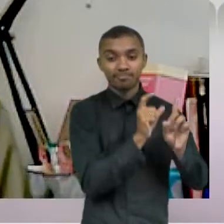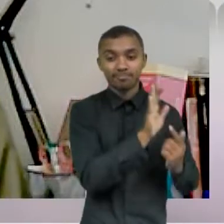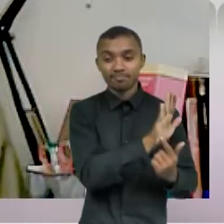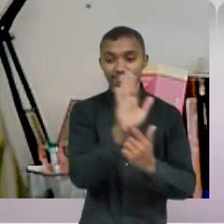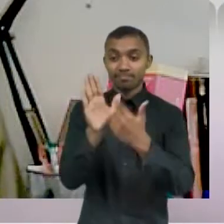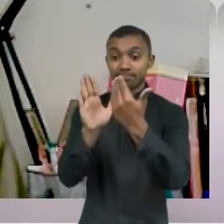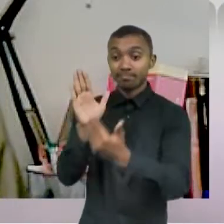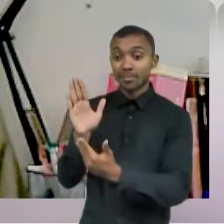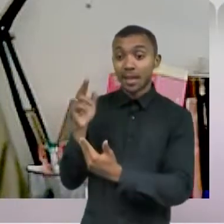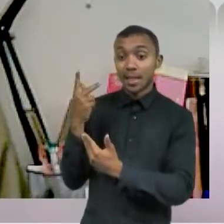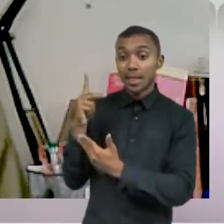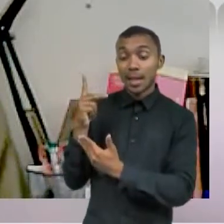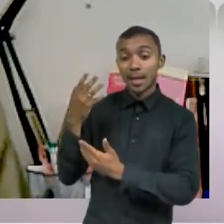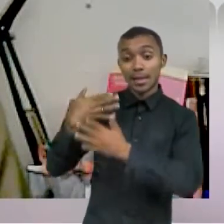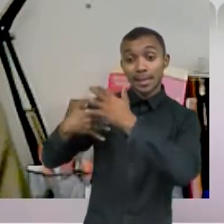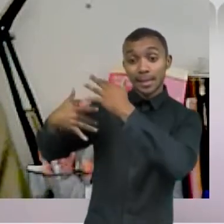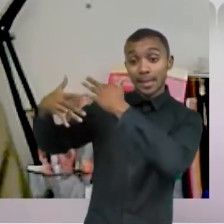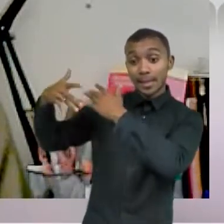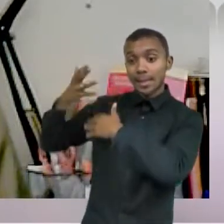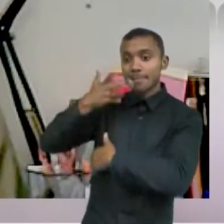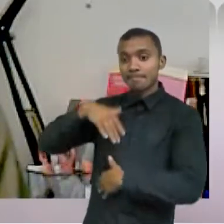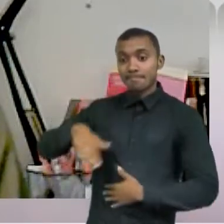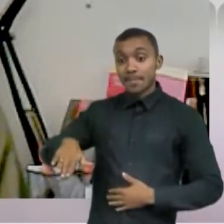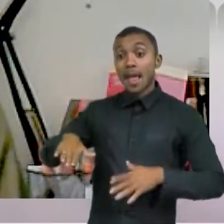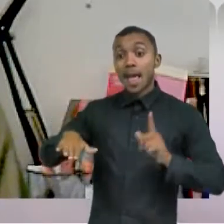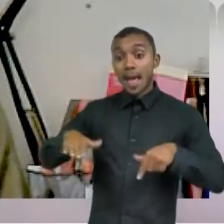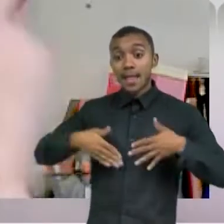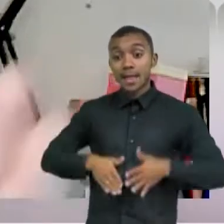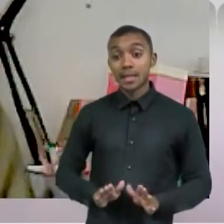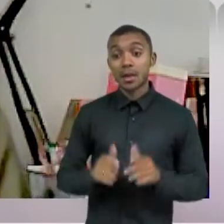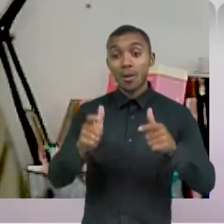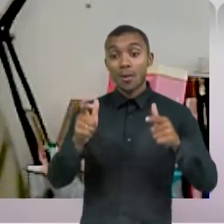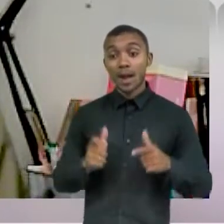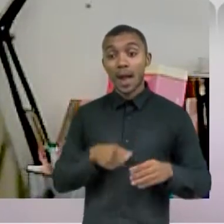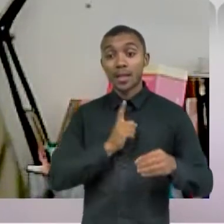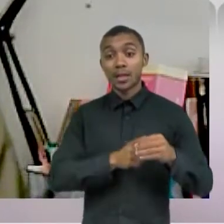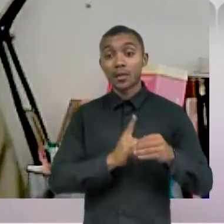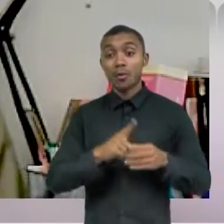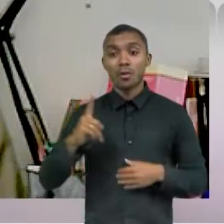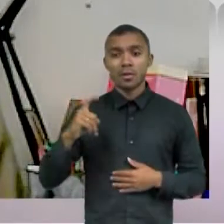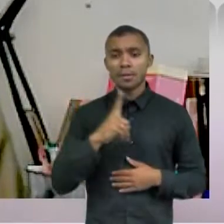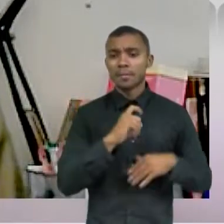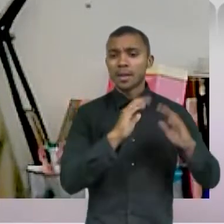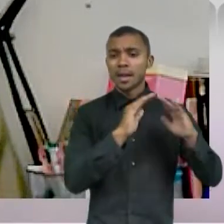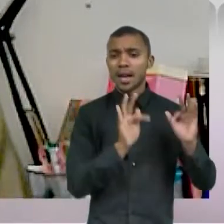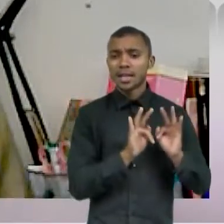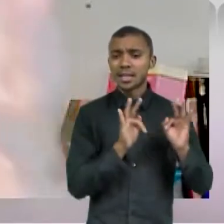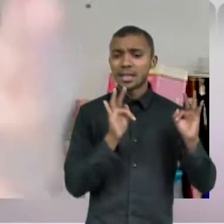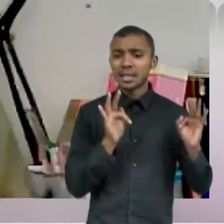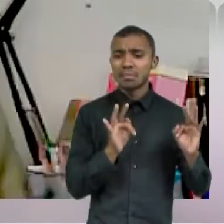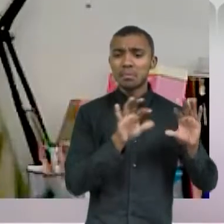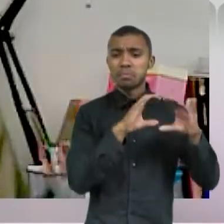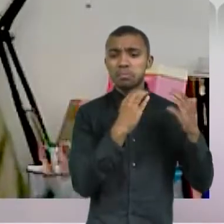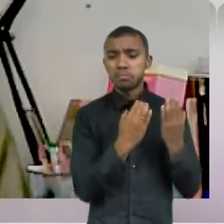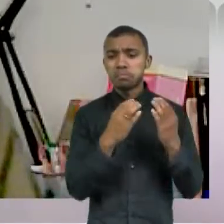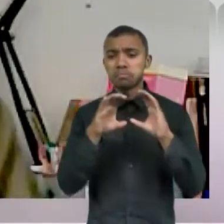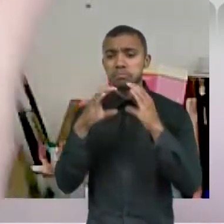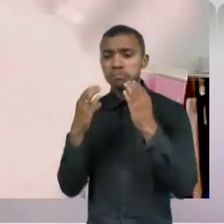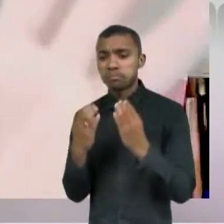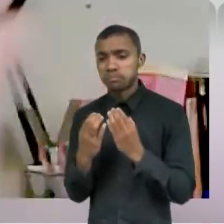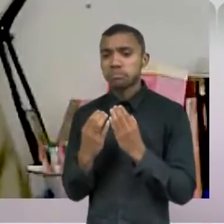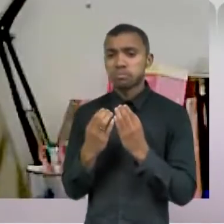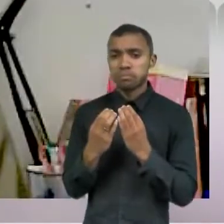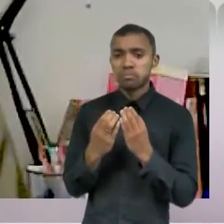infância, né? O seu nascimento na cidade de Cascavel, uma pequena casa de duas águas,